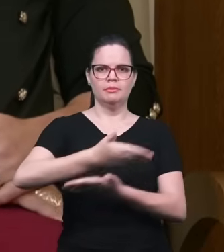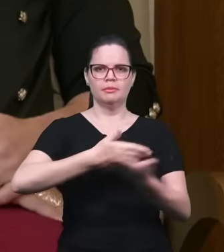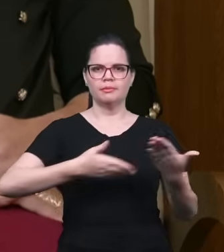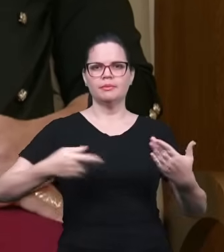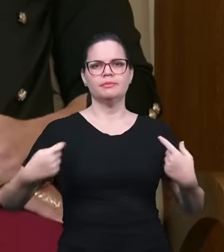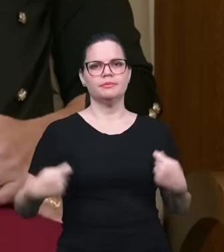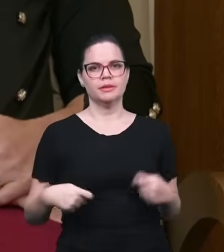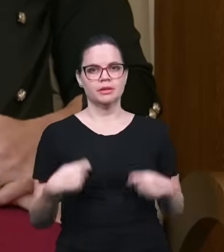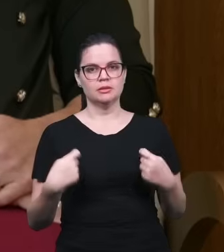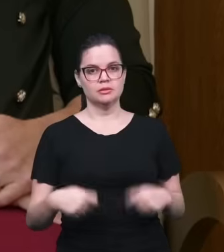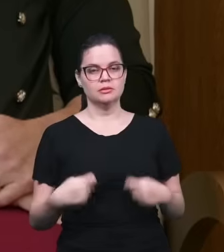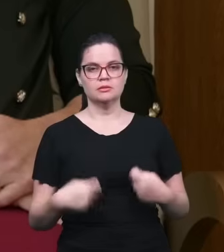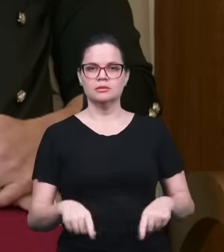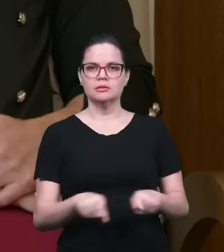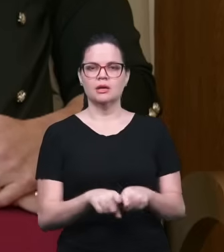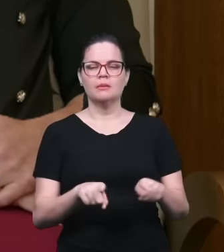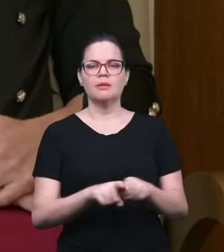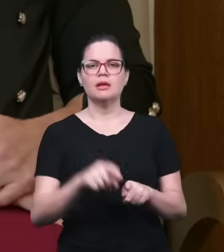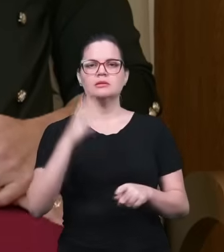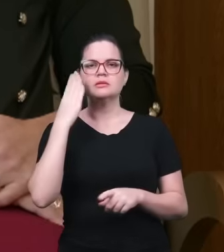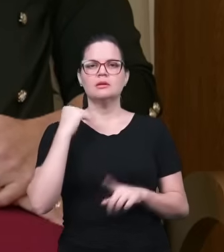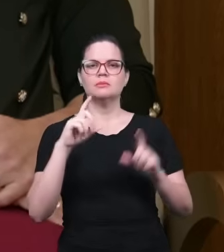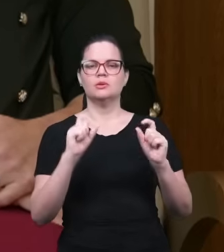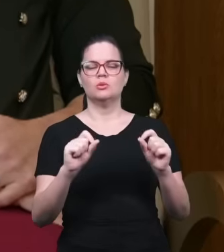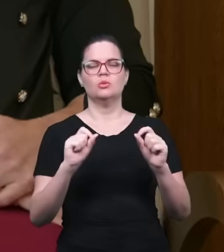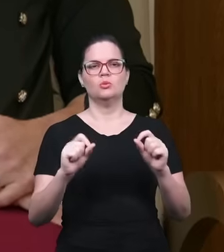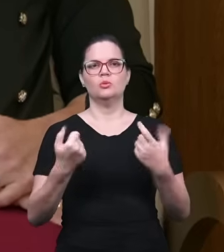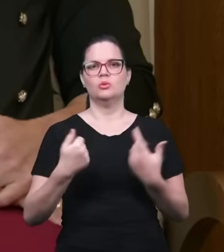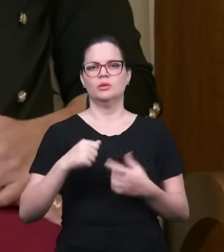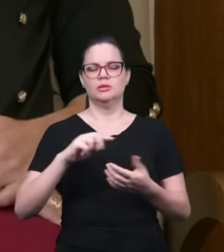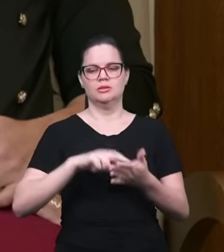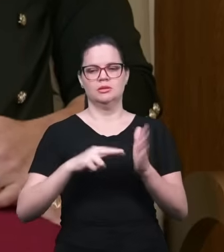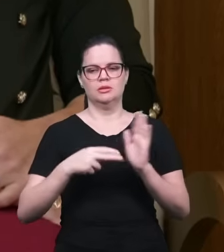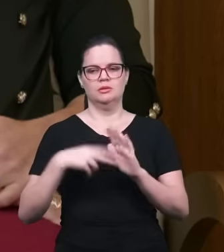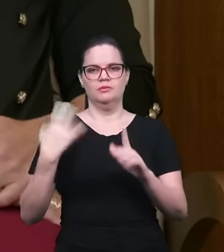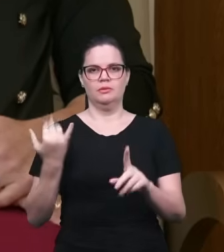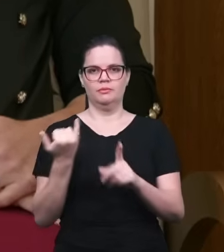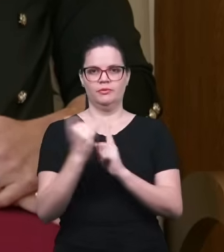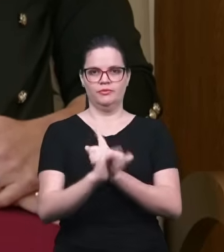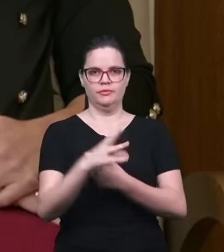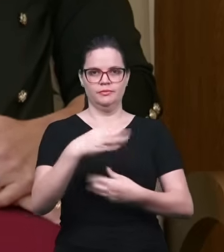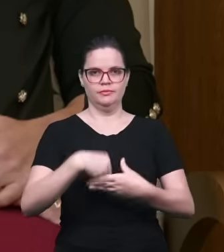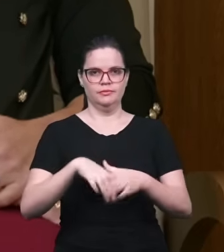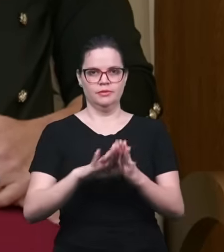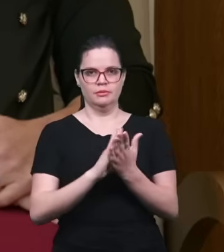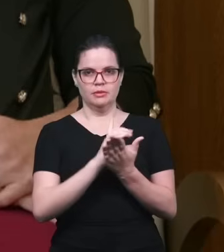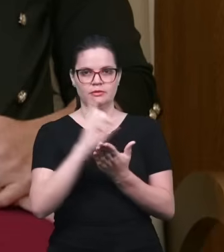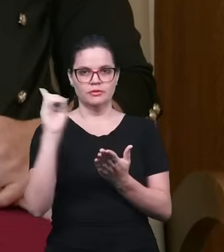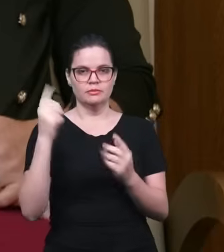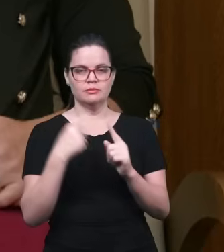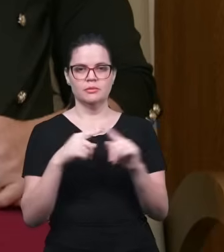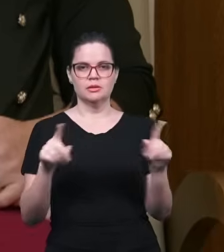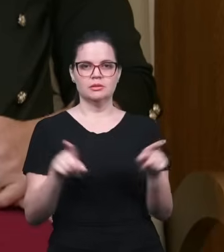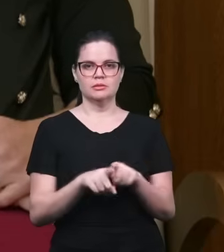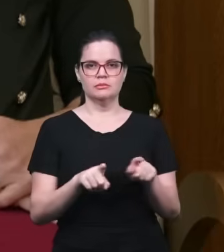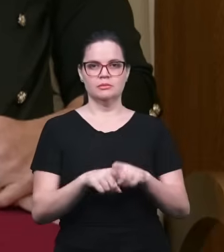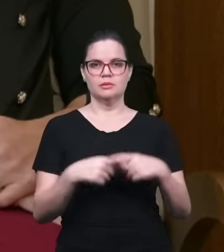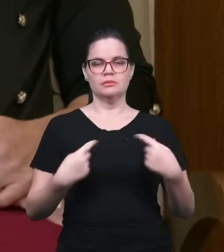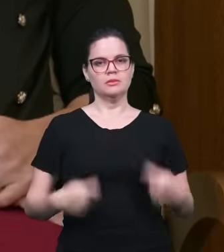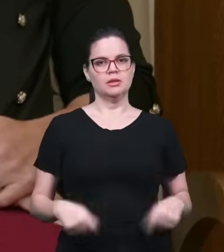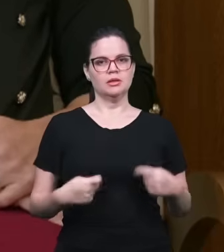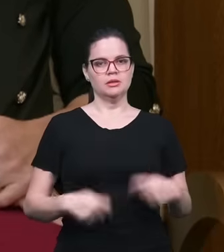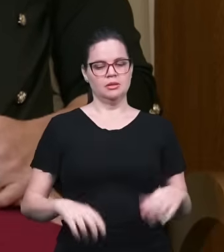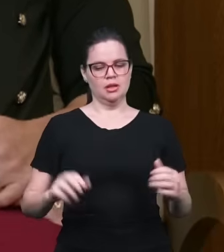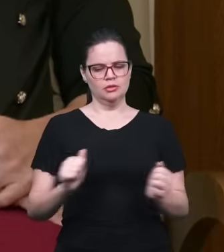amizade e saber principalmente daquilo que é o profético da palavra, mas também precisam, né, de ter um